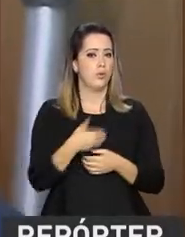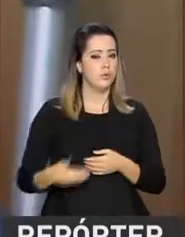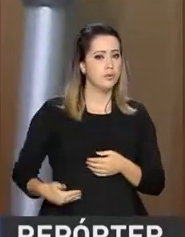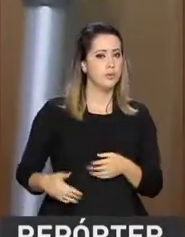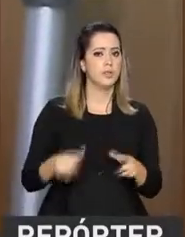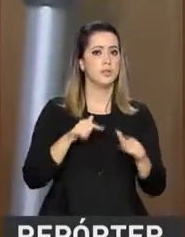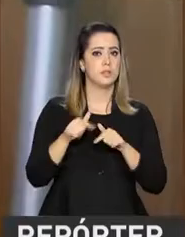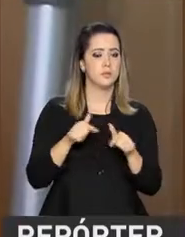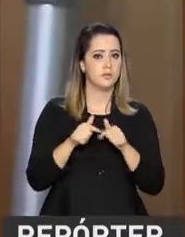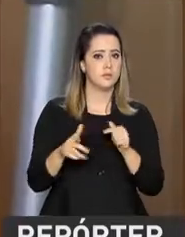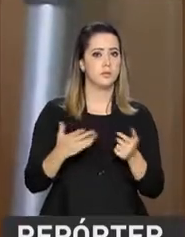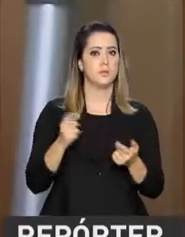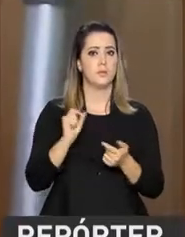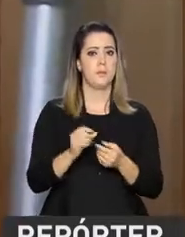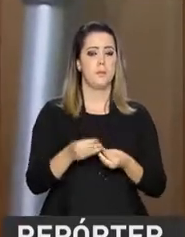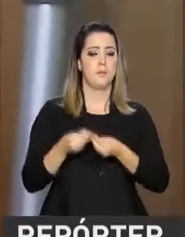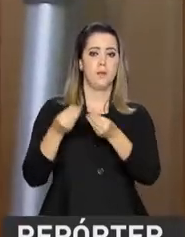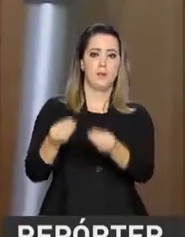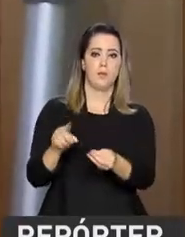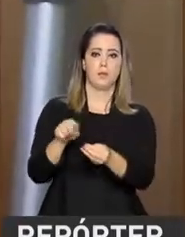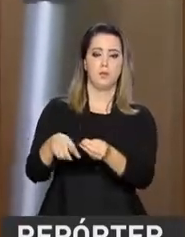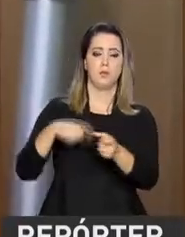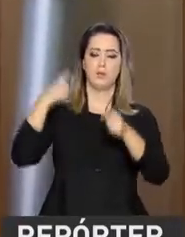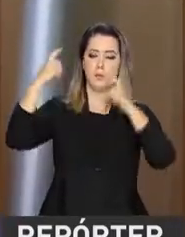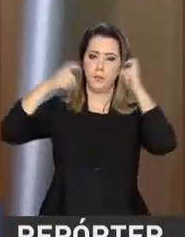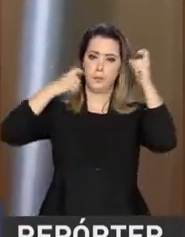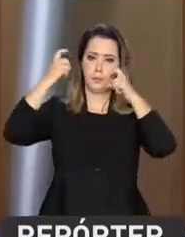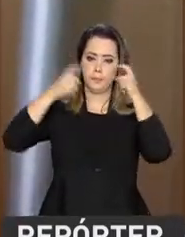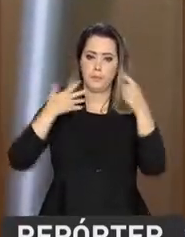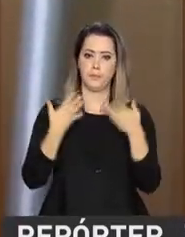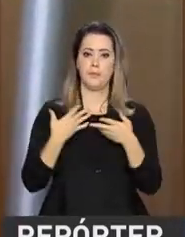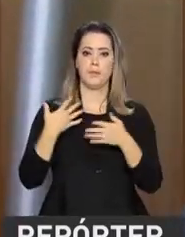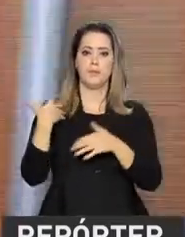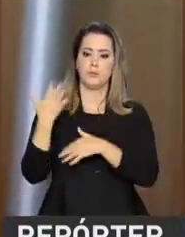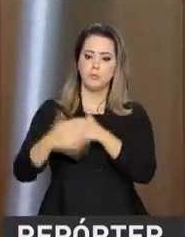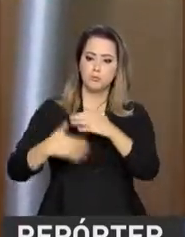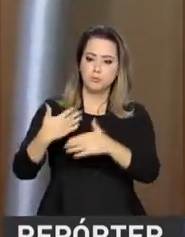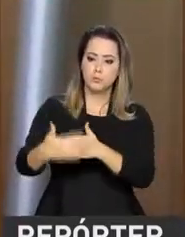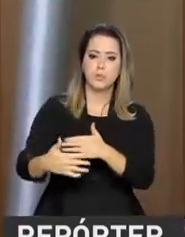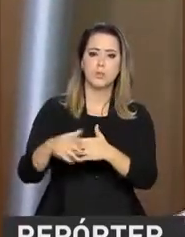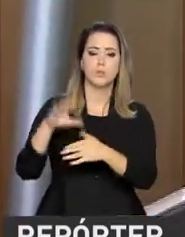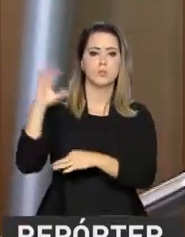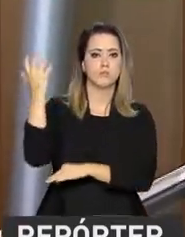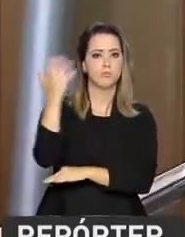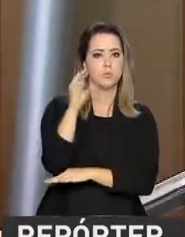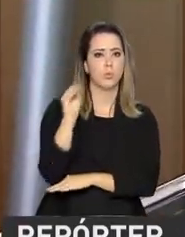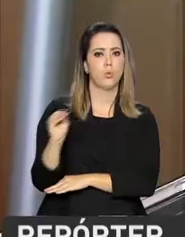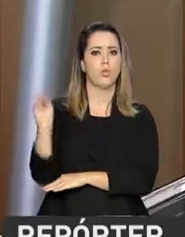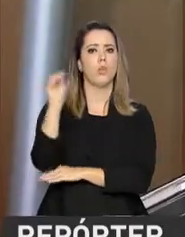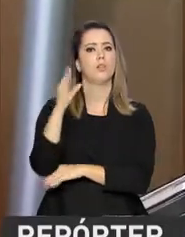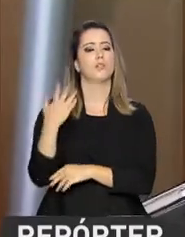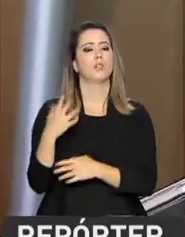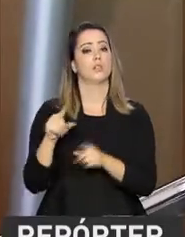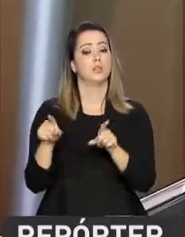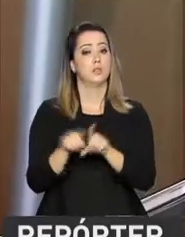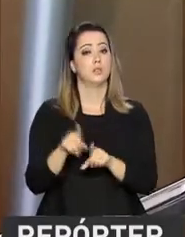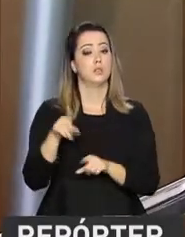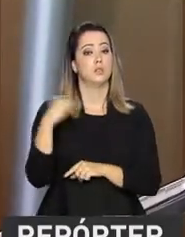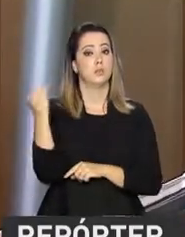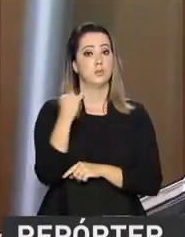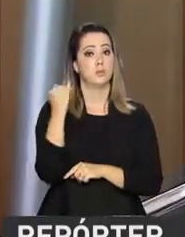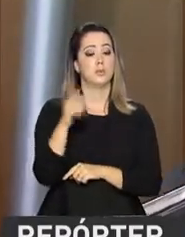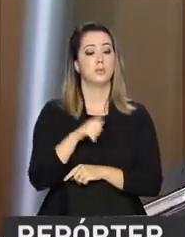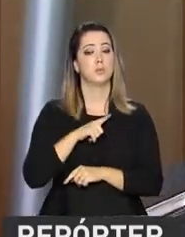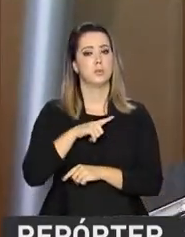o seu trabalho colocando uma preocupação de sustentabilidade e é importante porque efetivamente gera